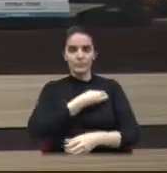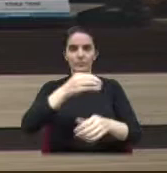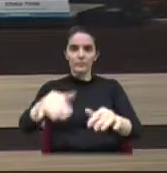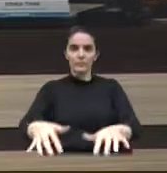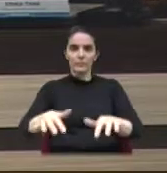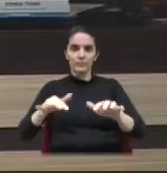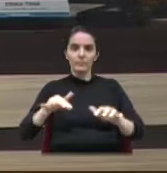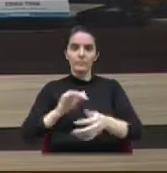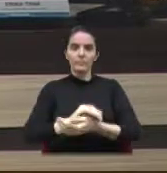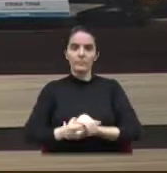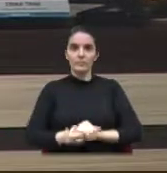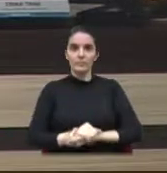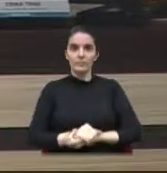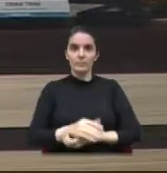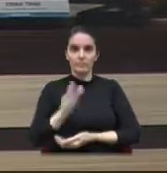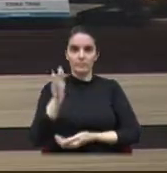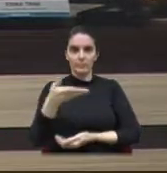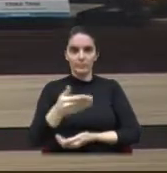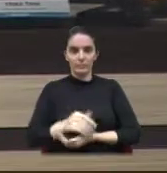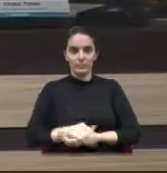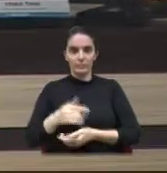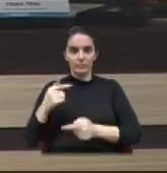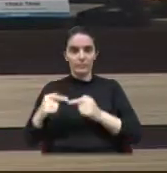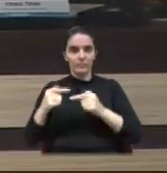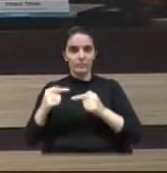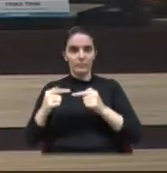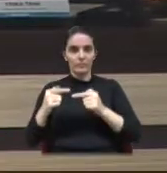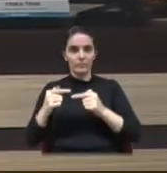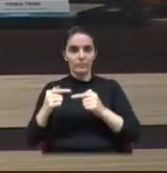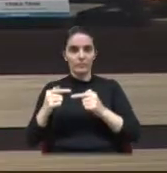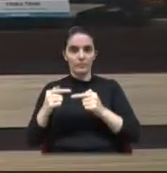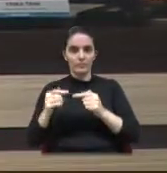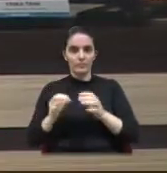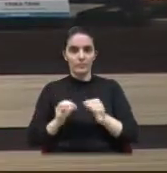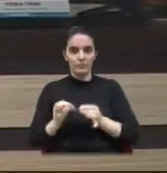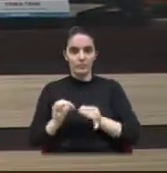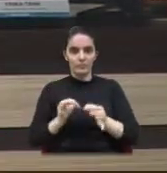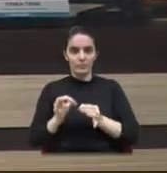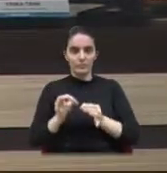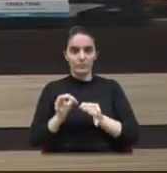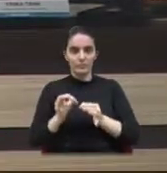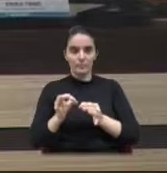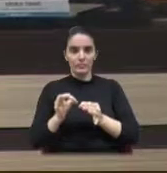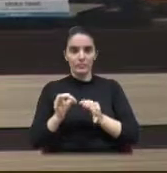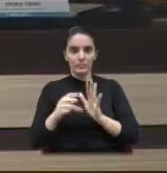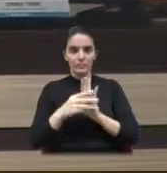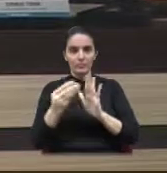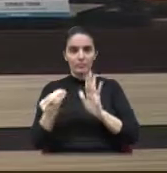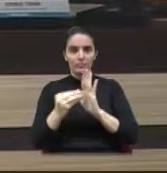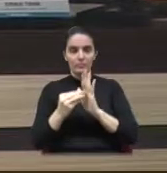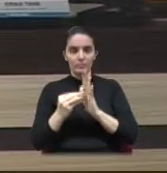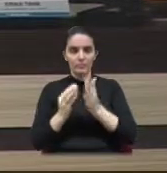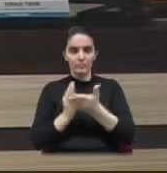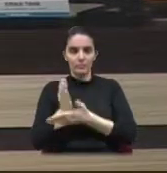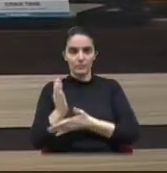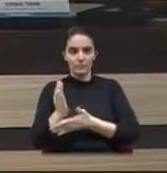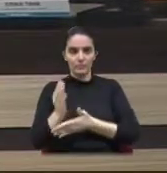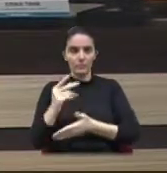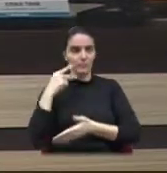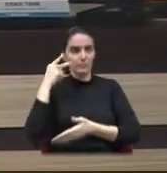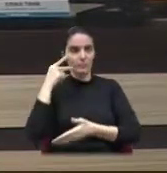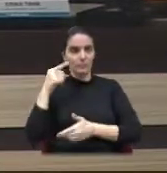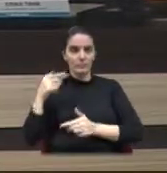no plenário. Agora está em discussão o projeto com as emendas aprovadas. Algum vereador deseja